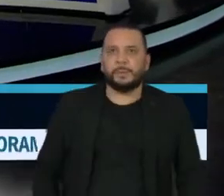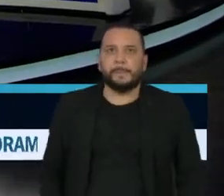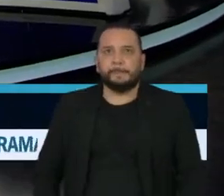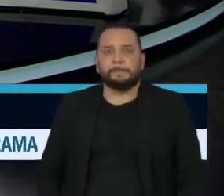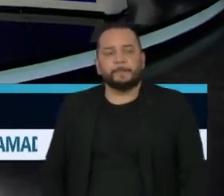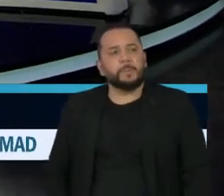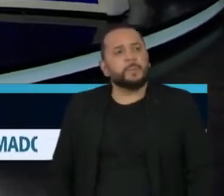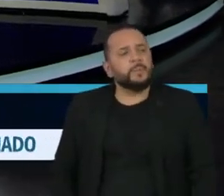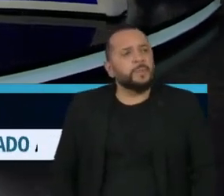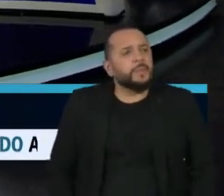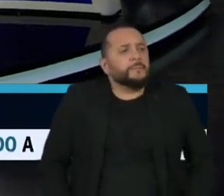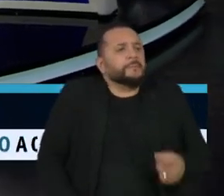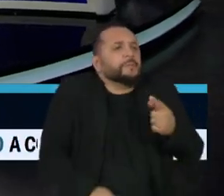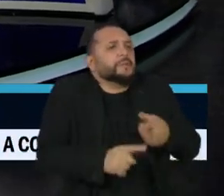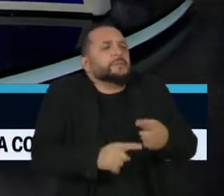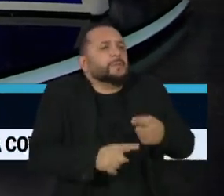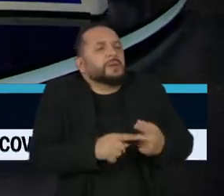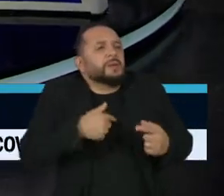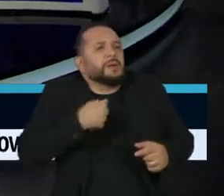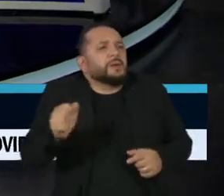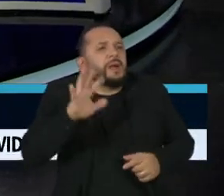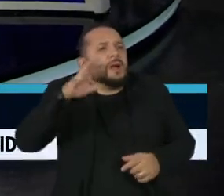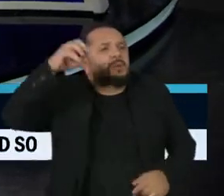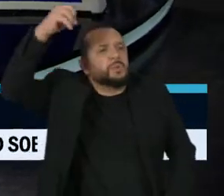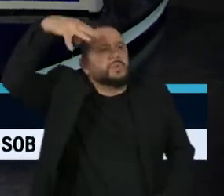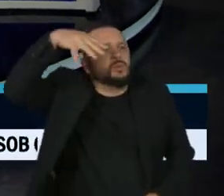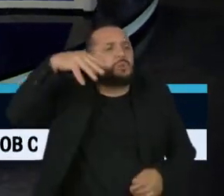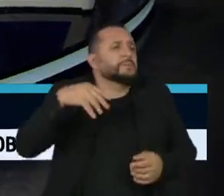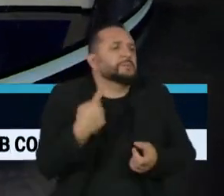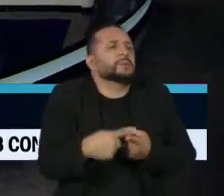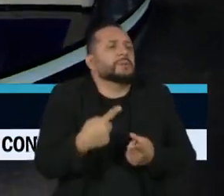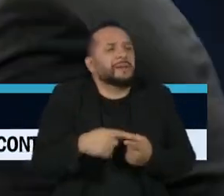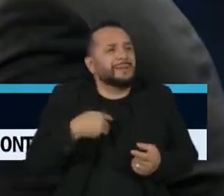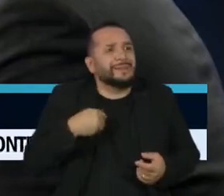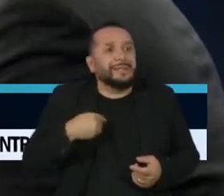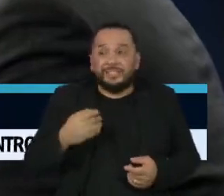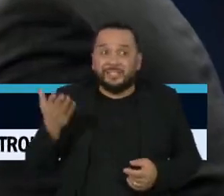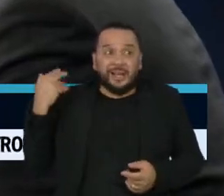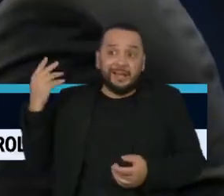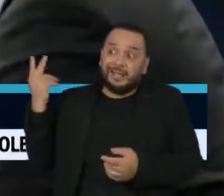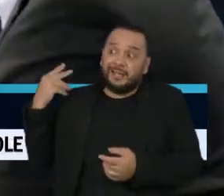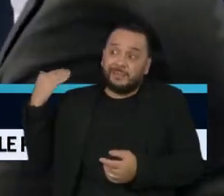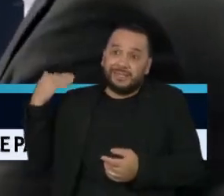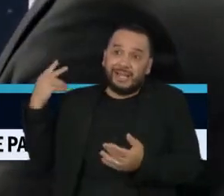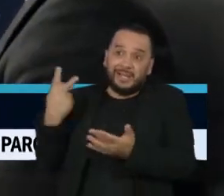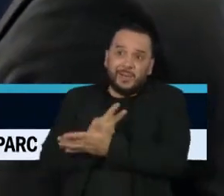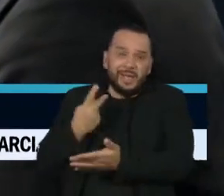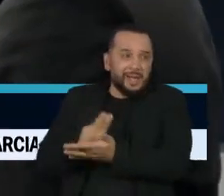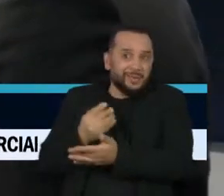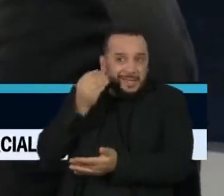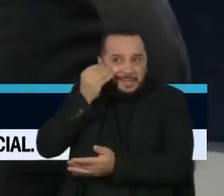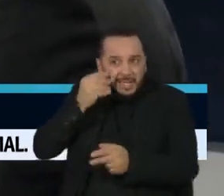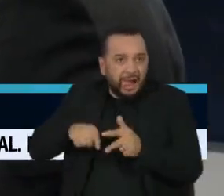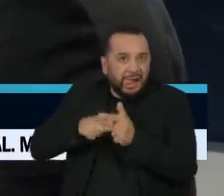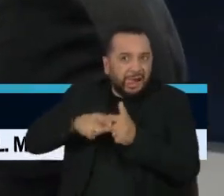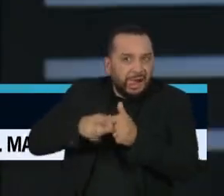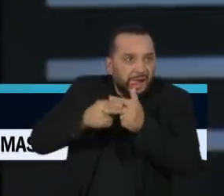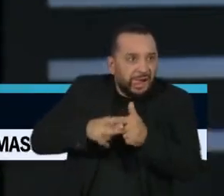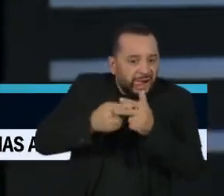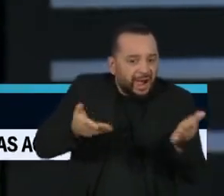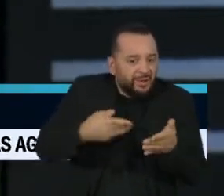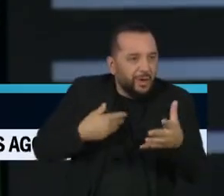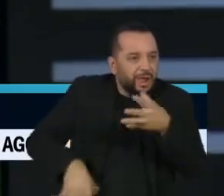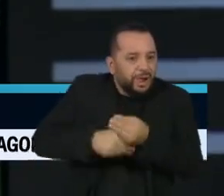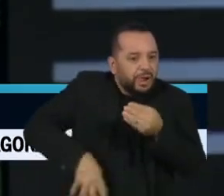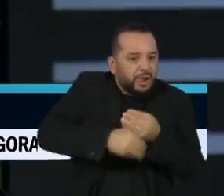Senes, algo justifica esses aumentos. Pelo jeito, estão tentando consertar aí muitos erros, né? Pois é, a gente tem isso